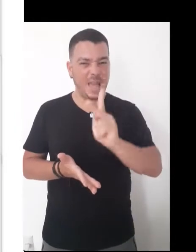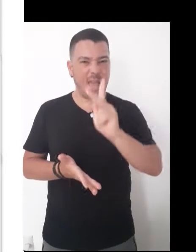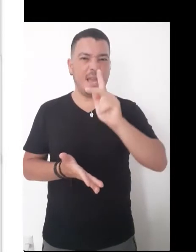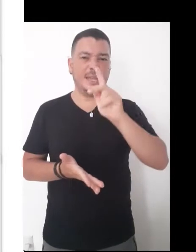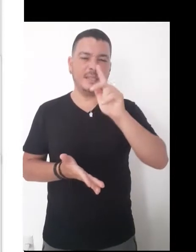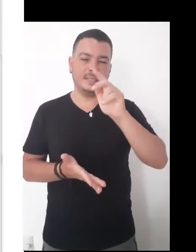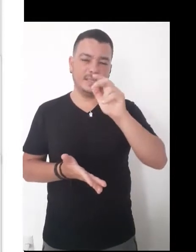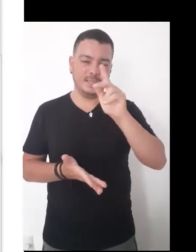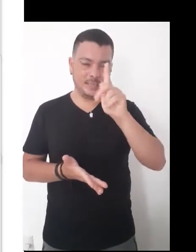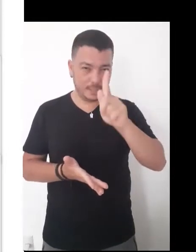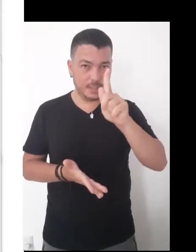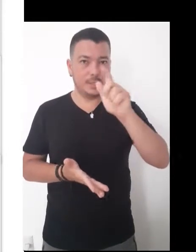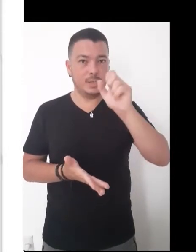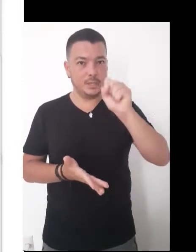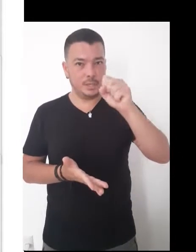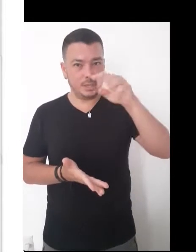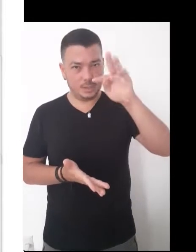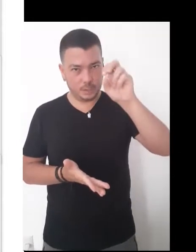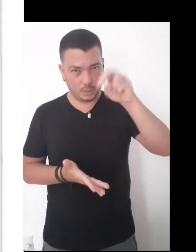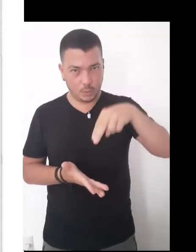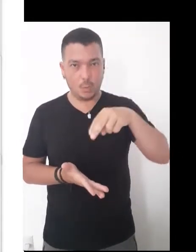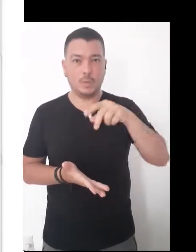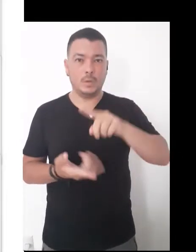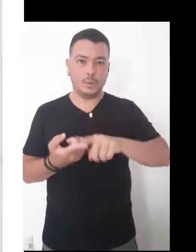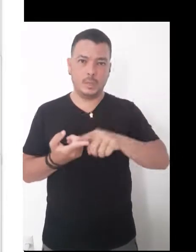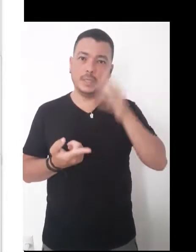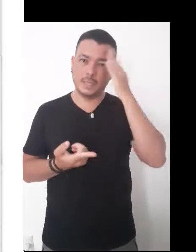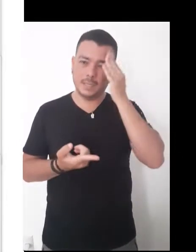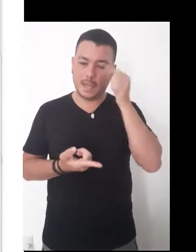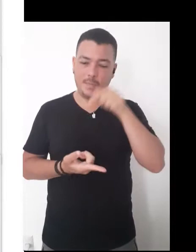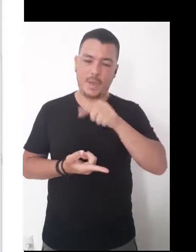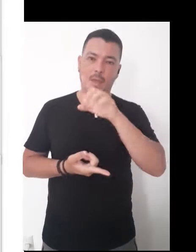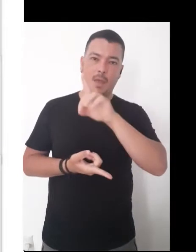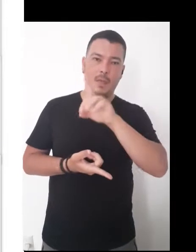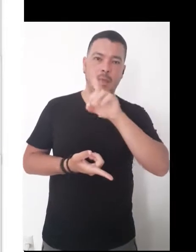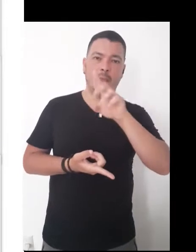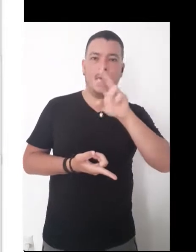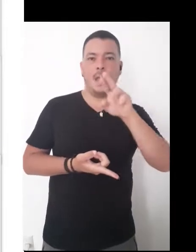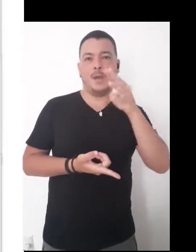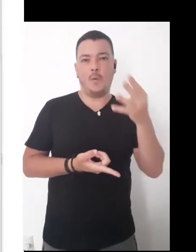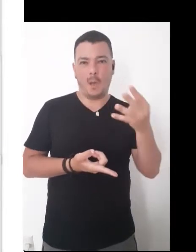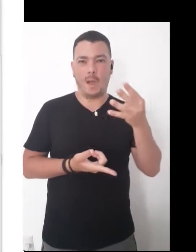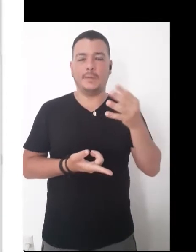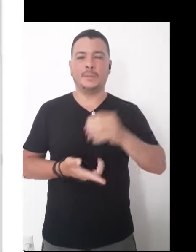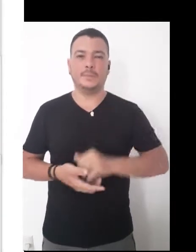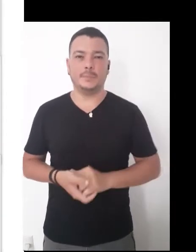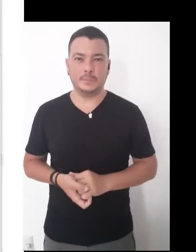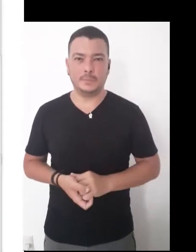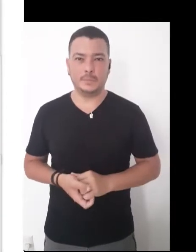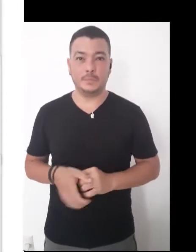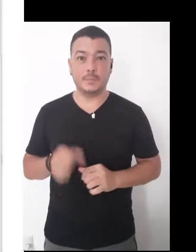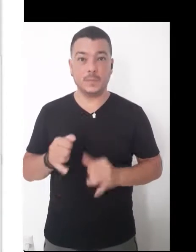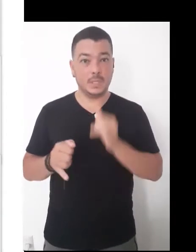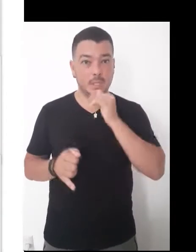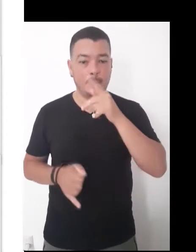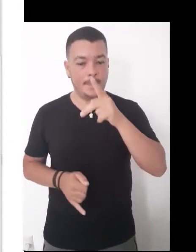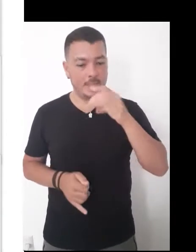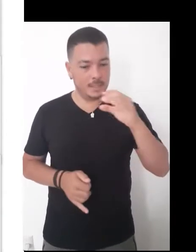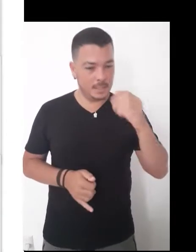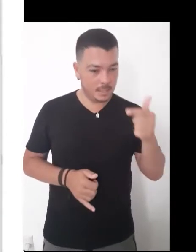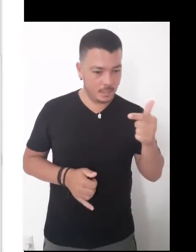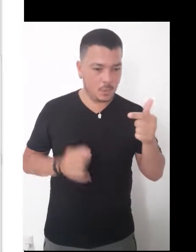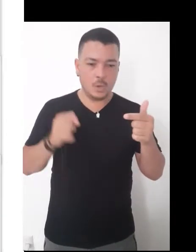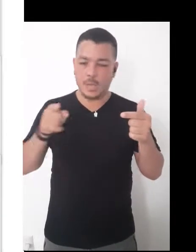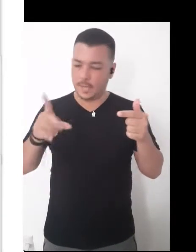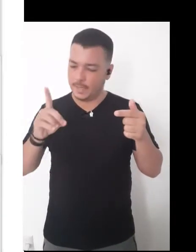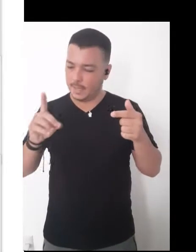sabe que é uma memória de tecnologia DDR4. Né? E assim por diante. Se tiver escrito aqui PC2, você já sabe que é uma memória